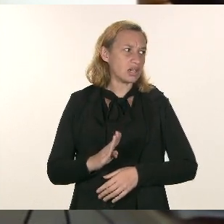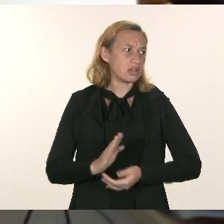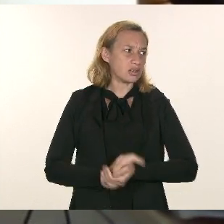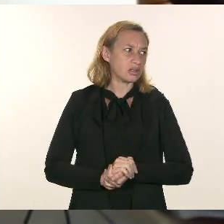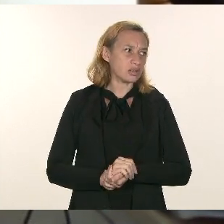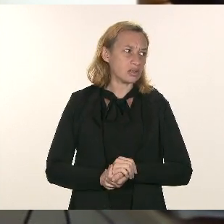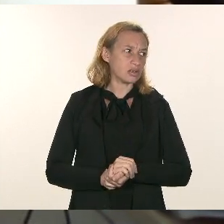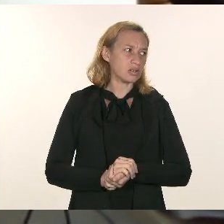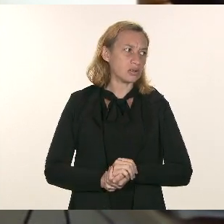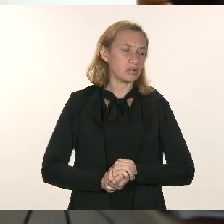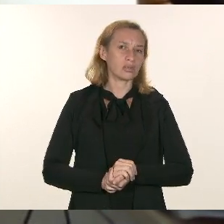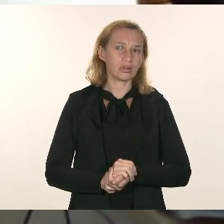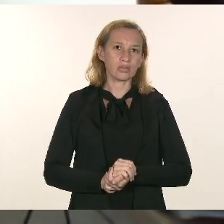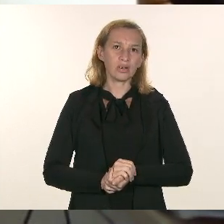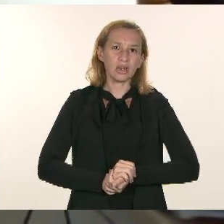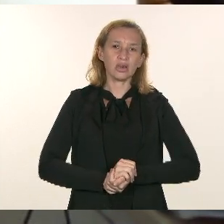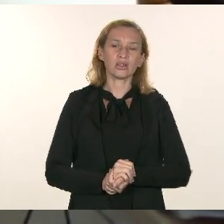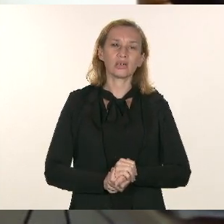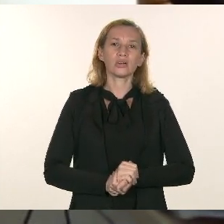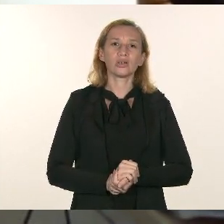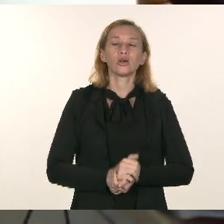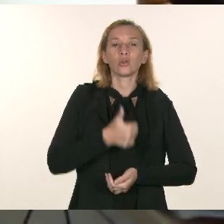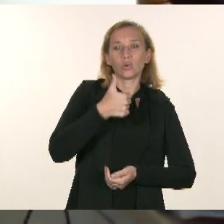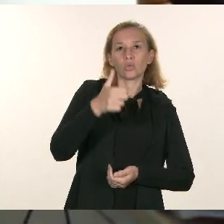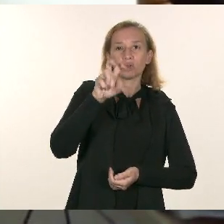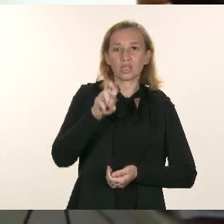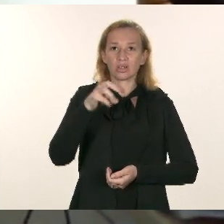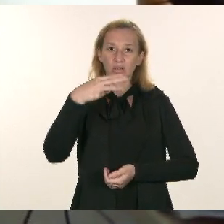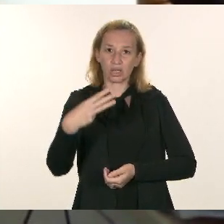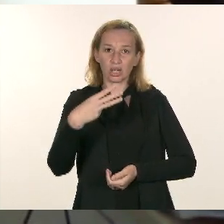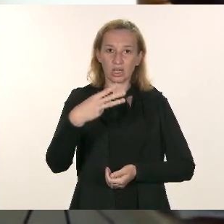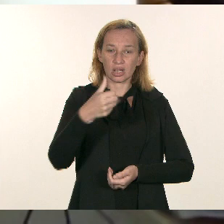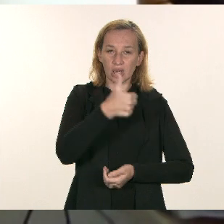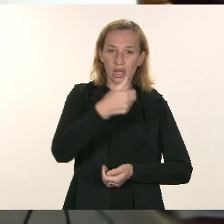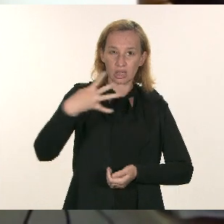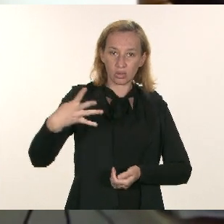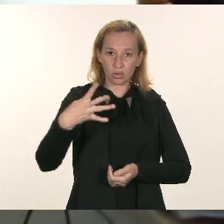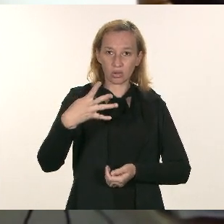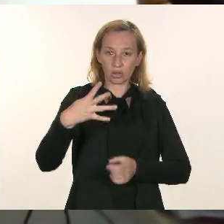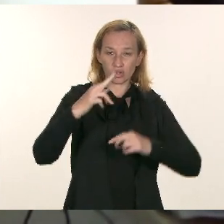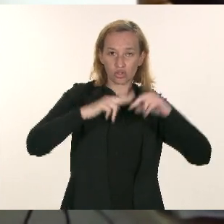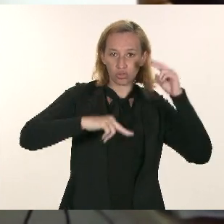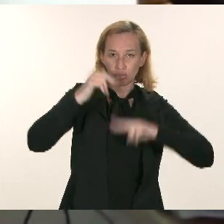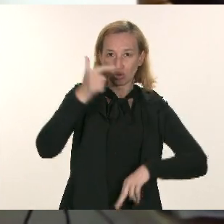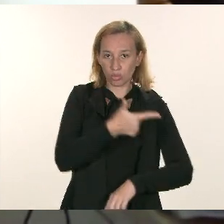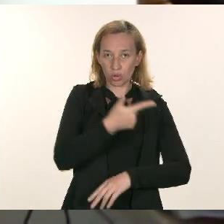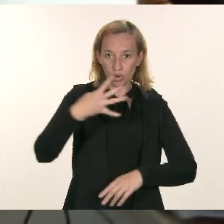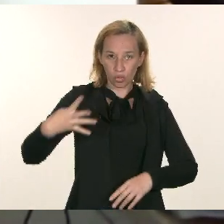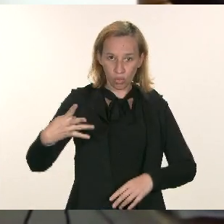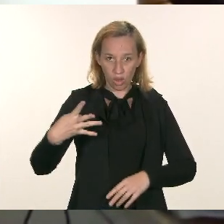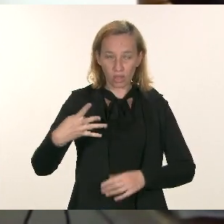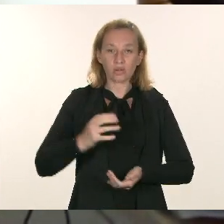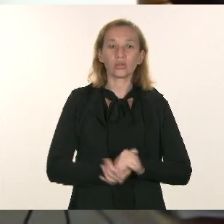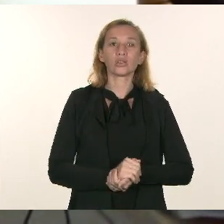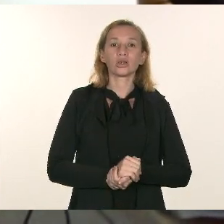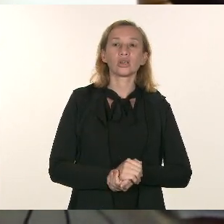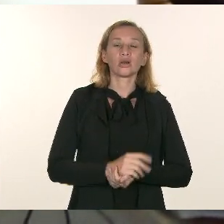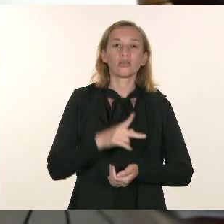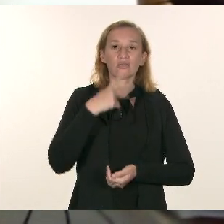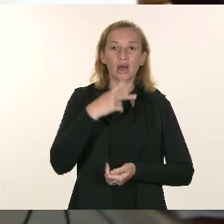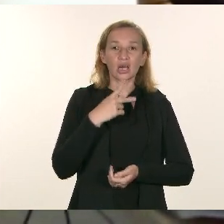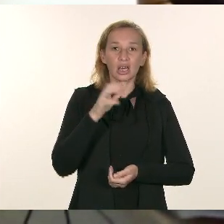desta Resolução 153, de 14 de junho de 2004, diz que a doação de